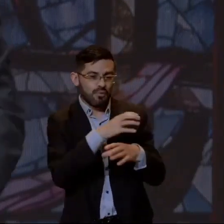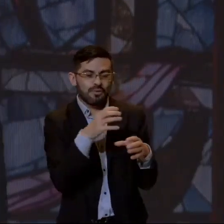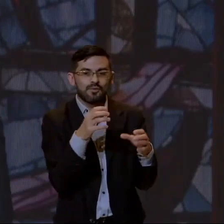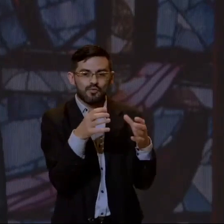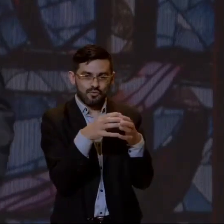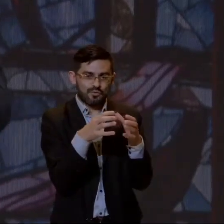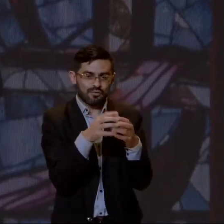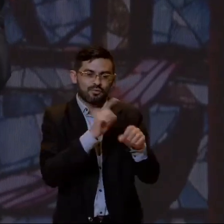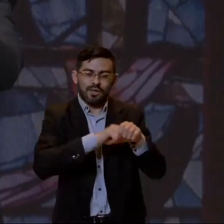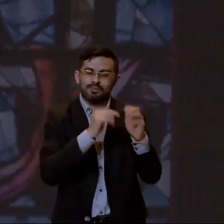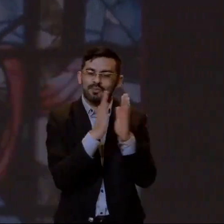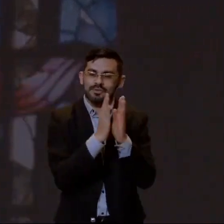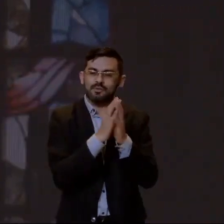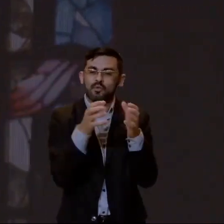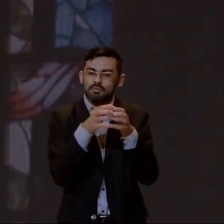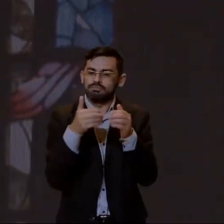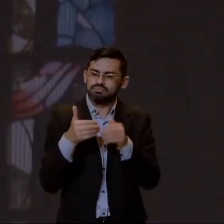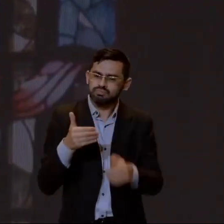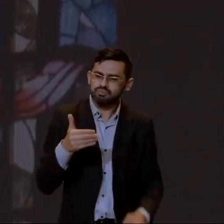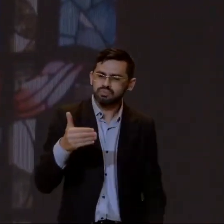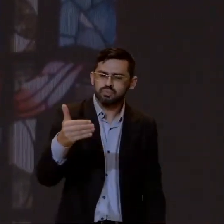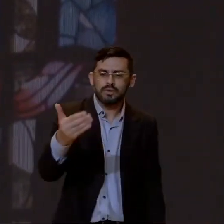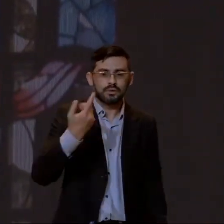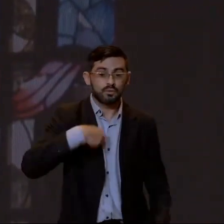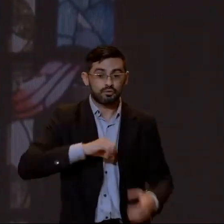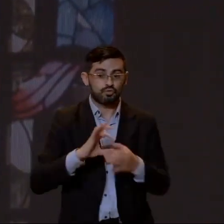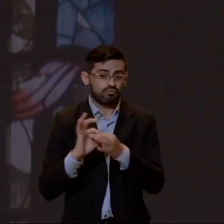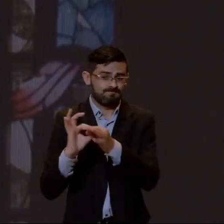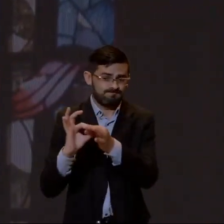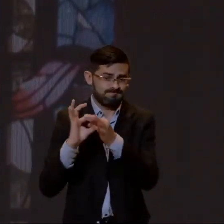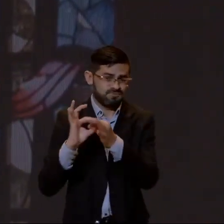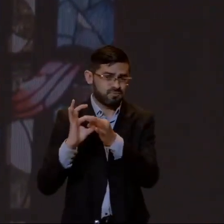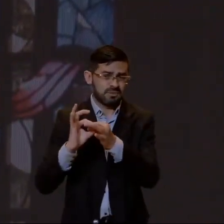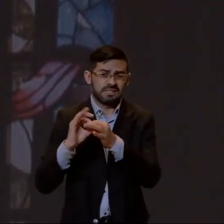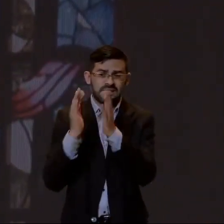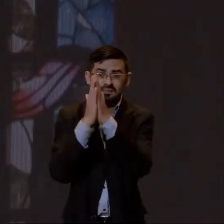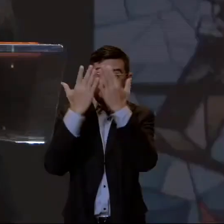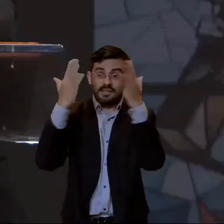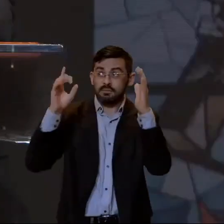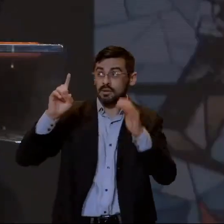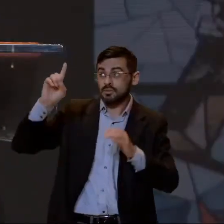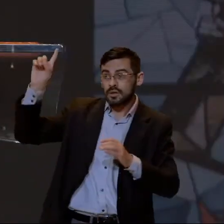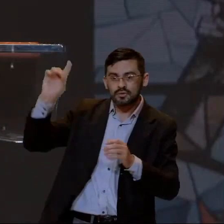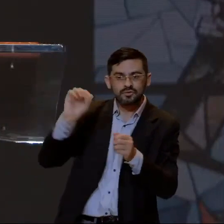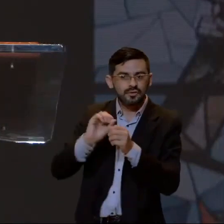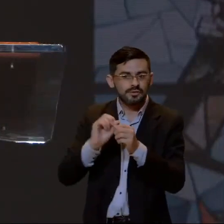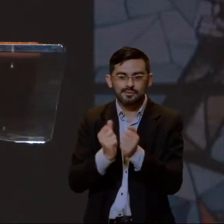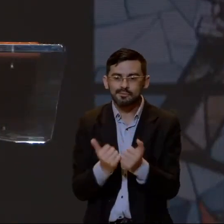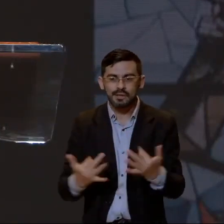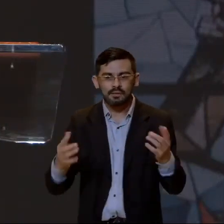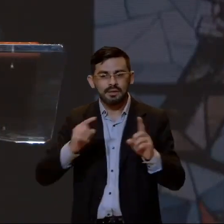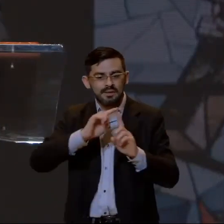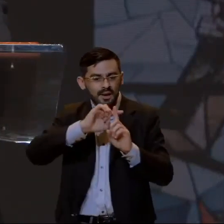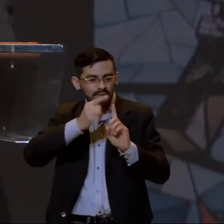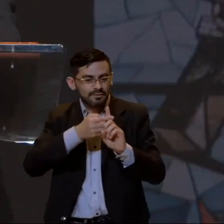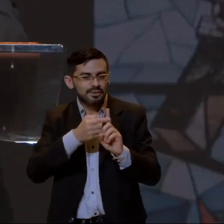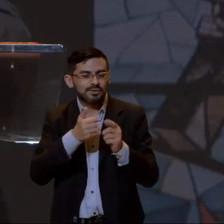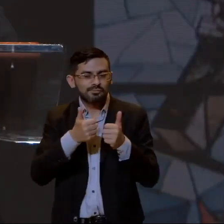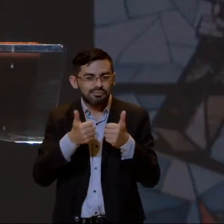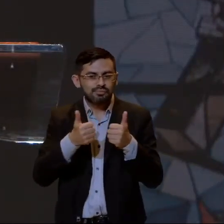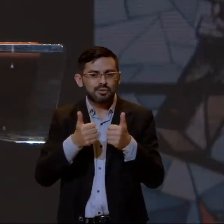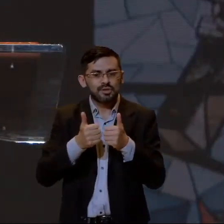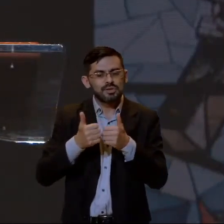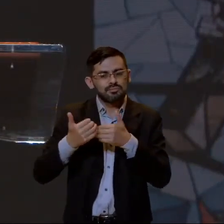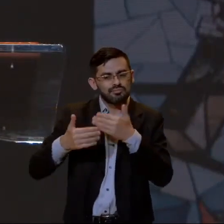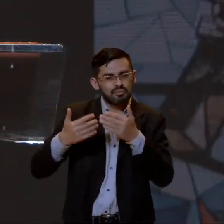grupo continuasse. A gente passou o ano inteiro orando e celebrando com eles os feitos de Deus. Como é que está? Está tudo bem a gravidez? Gravidez de